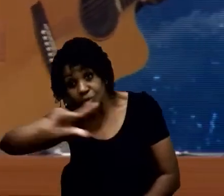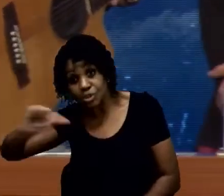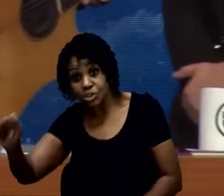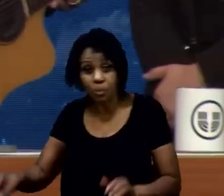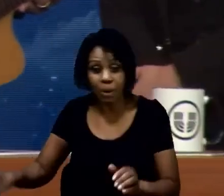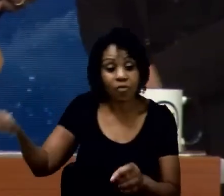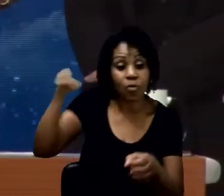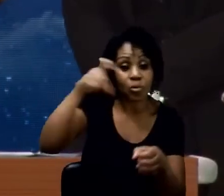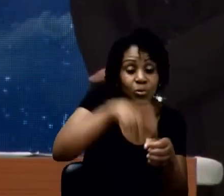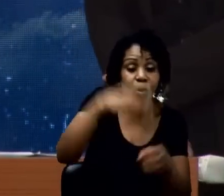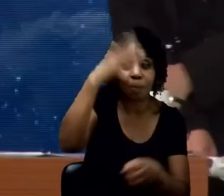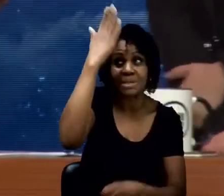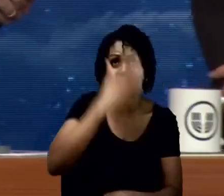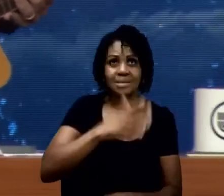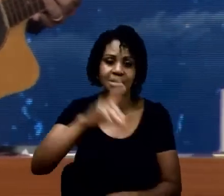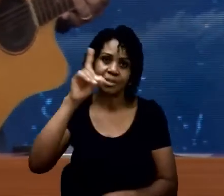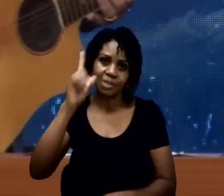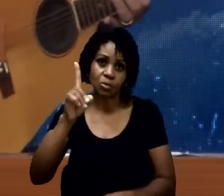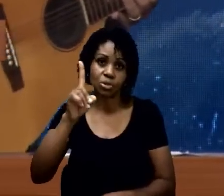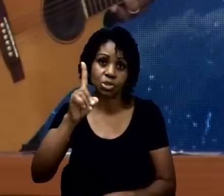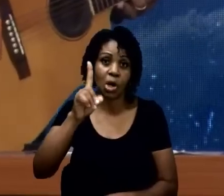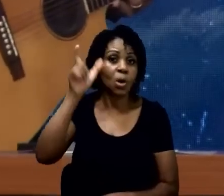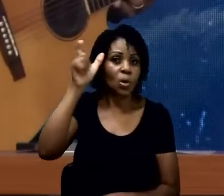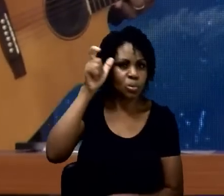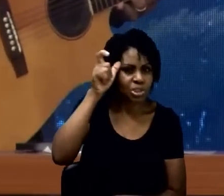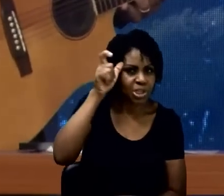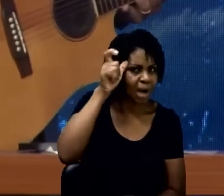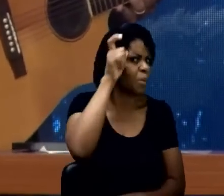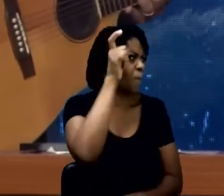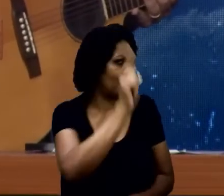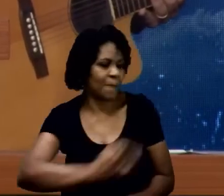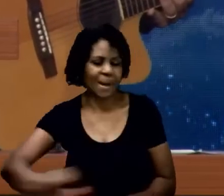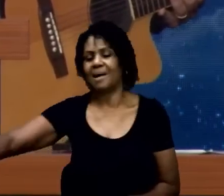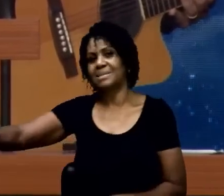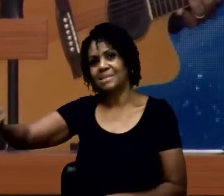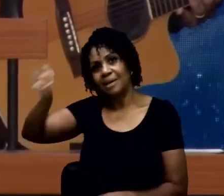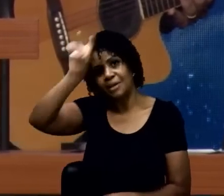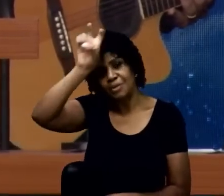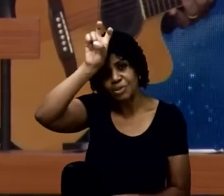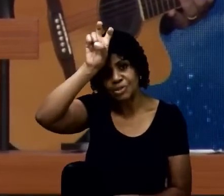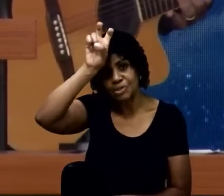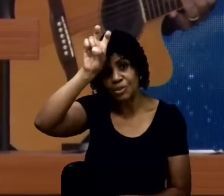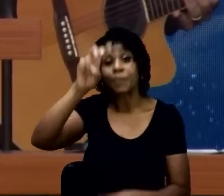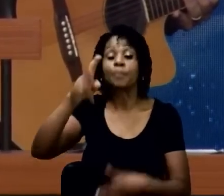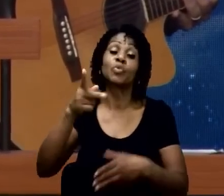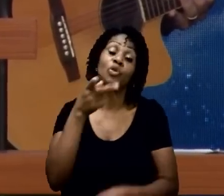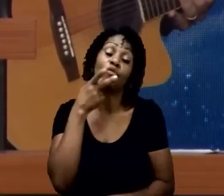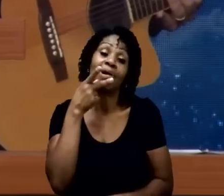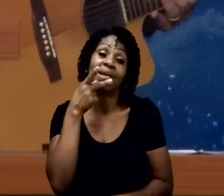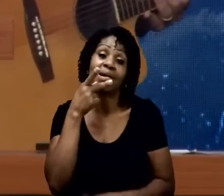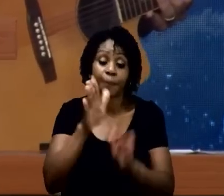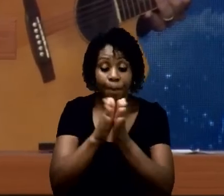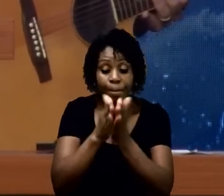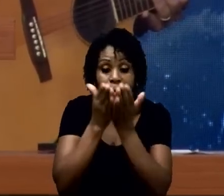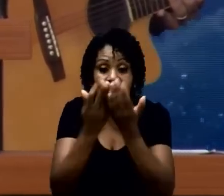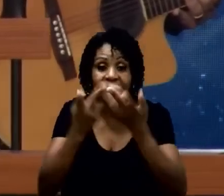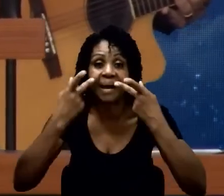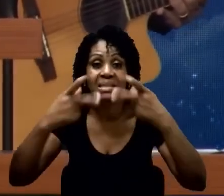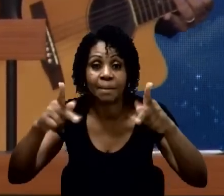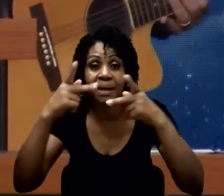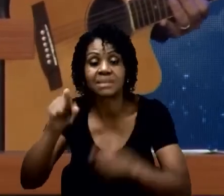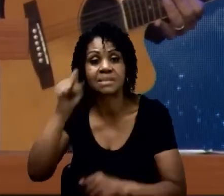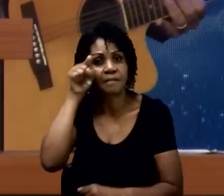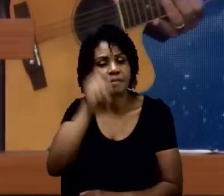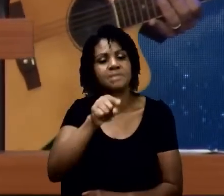de Deus. Ali quem teve que bater em retirada foram os demônios do Egito. Então eu estou falando que essa palavra é para você que já conhece